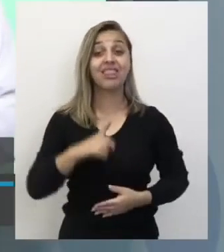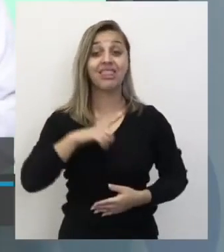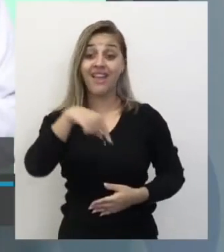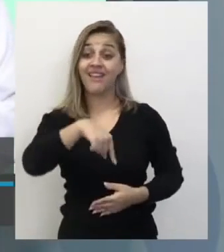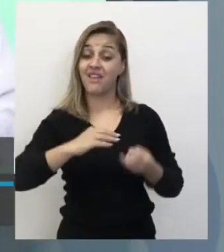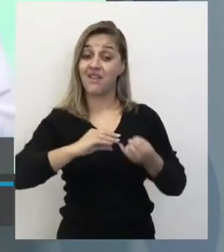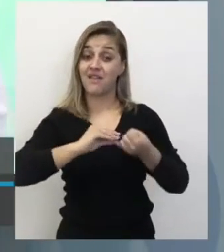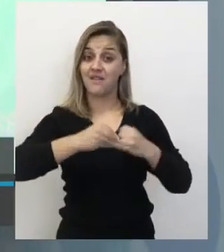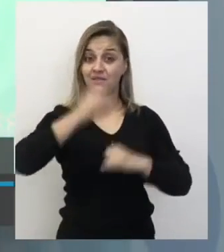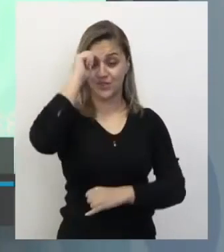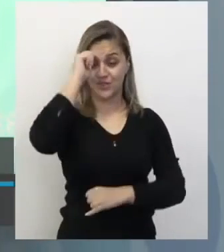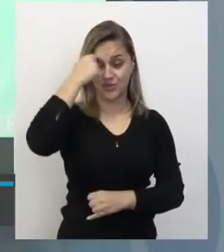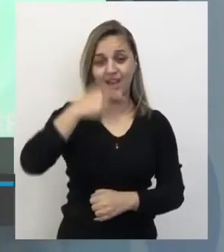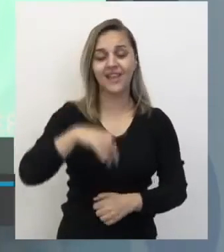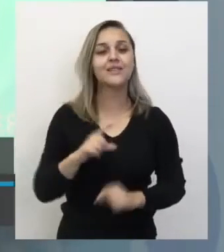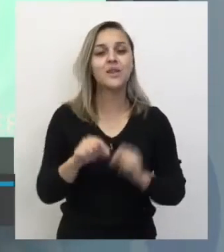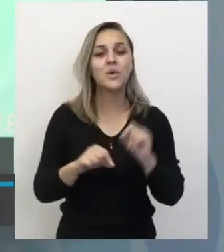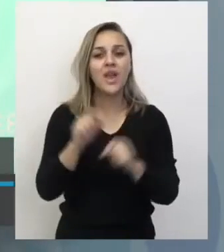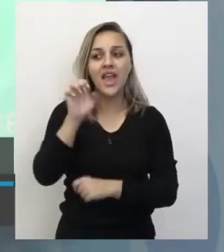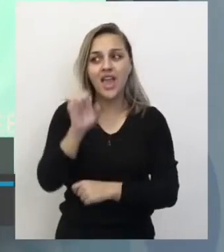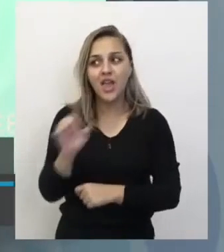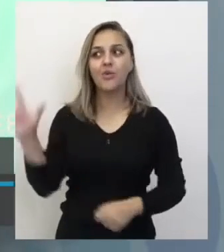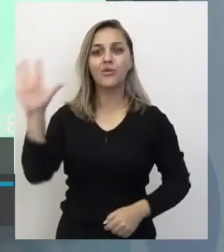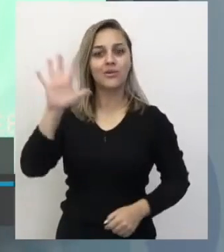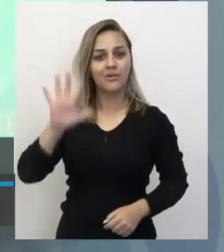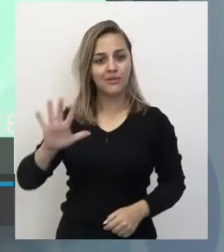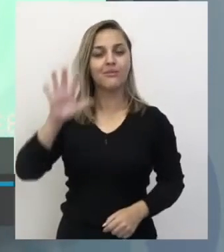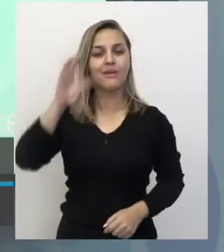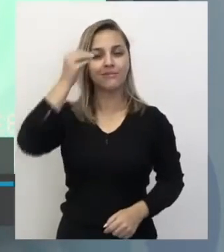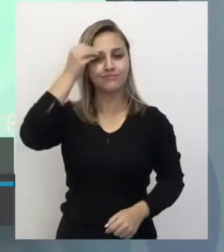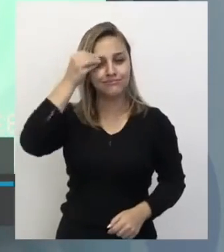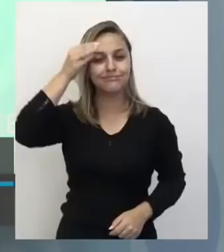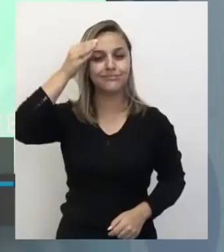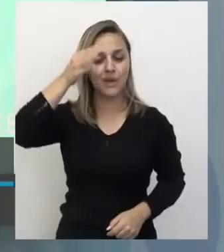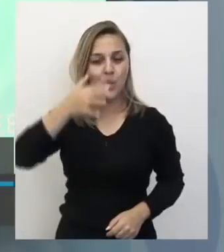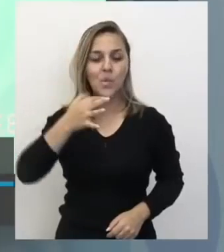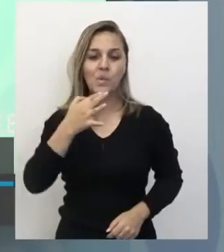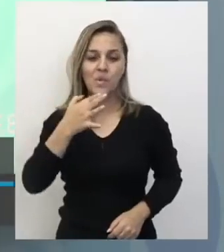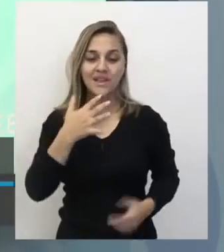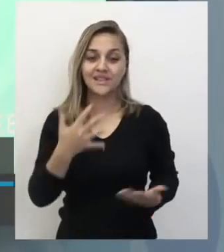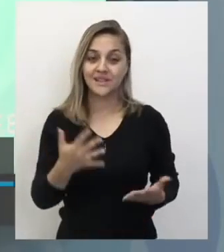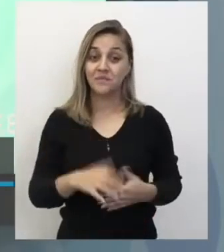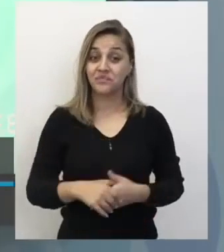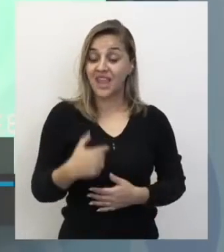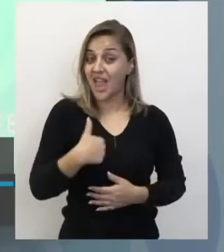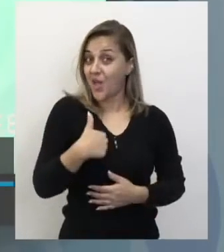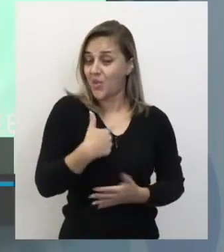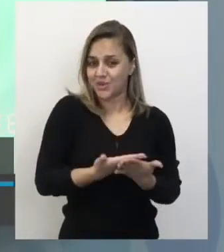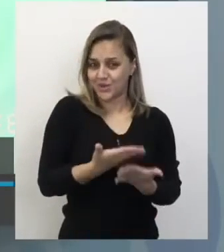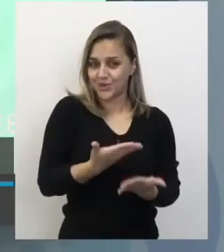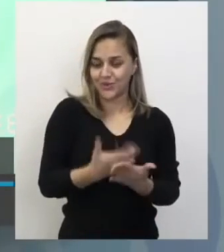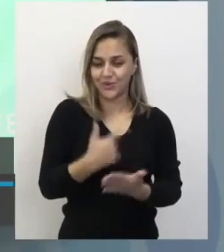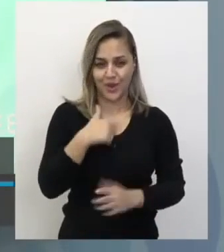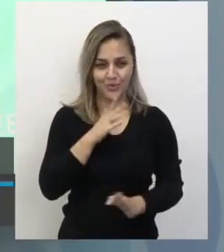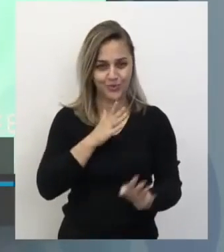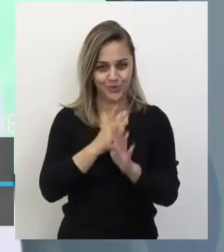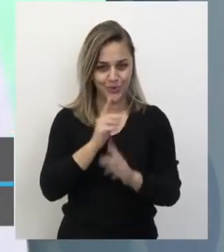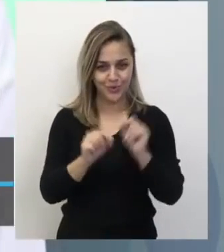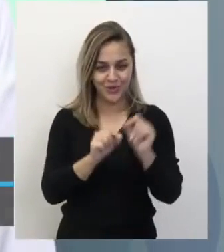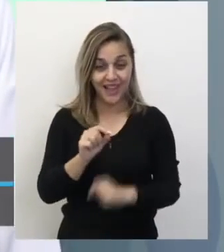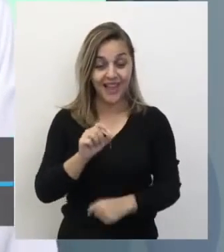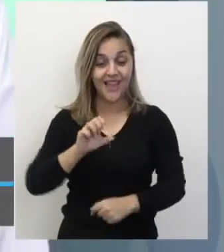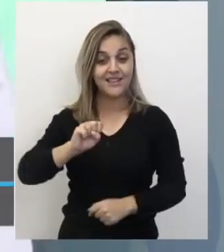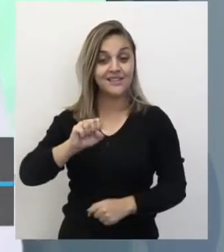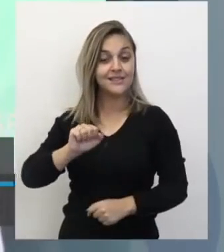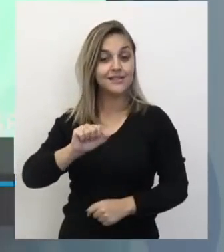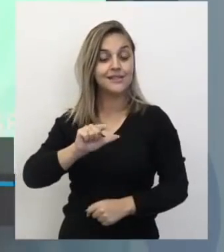conhecimento europeu, né? Para você ter ideia, na minha pesquisa eu descobri, por exemplo, que a salsinha, ela é muito comum do norte de